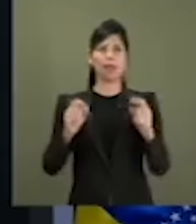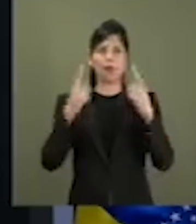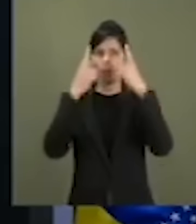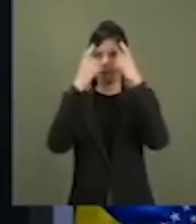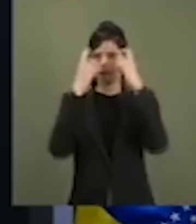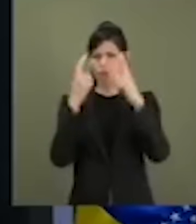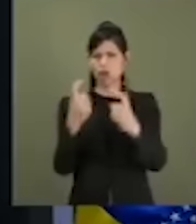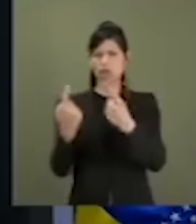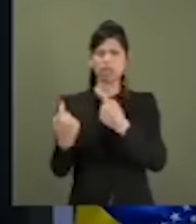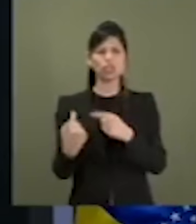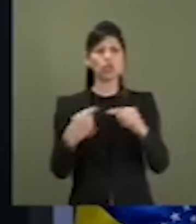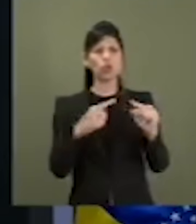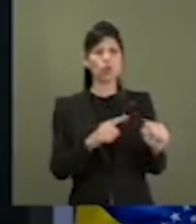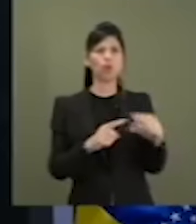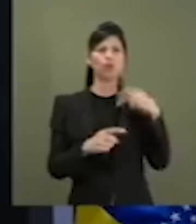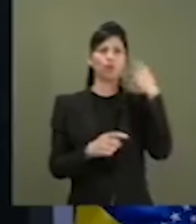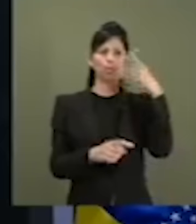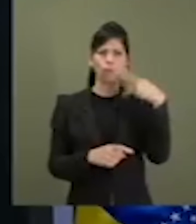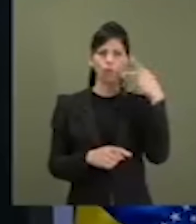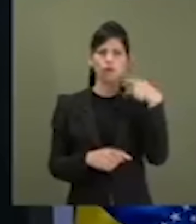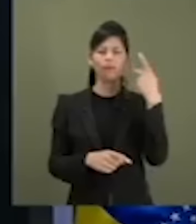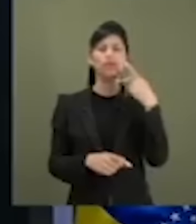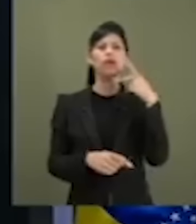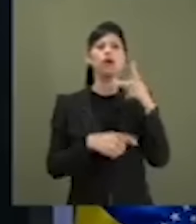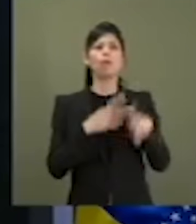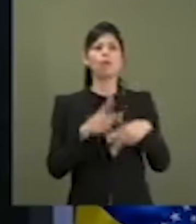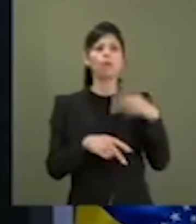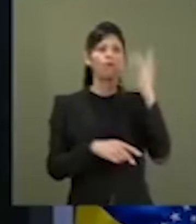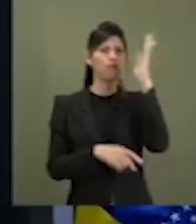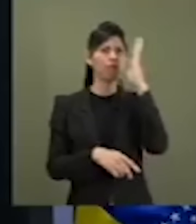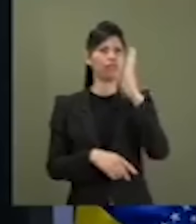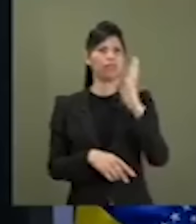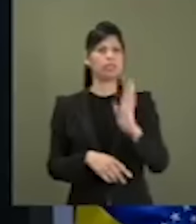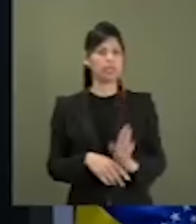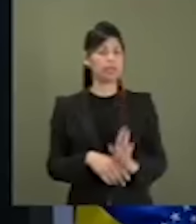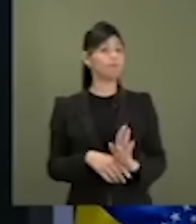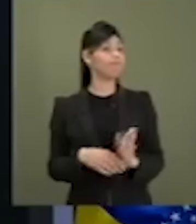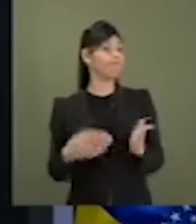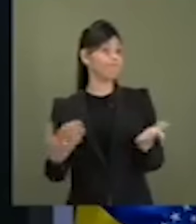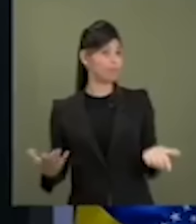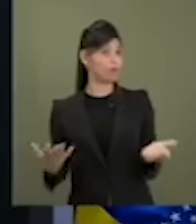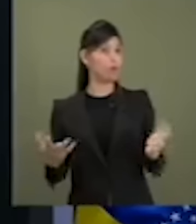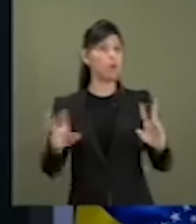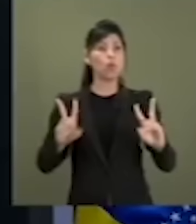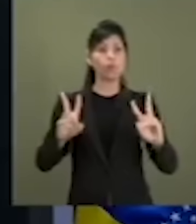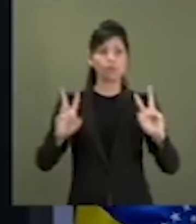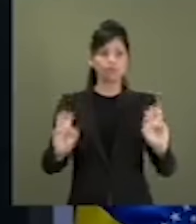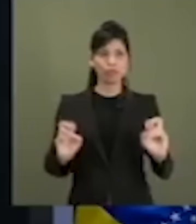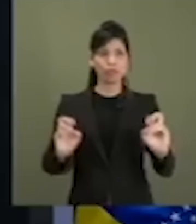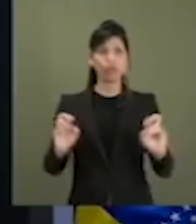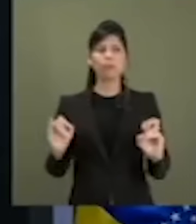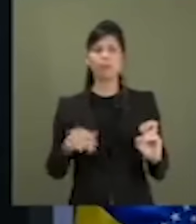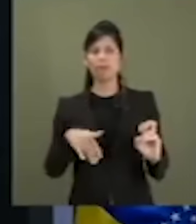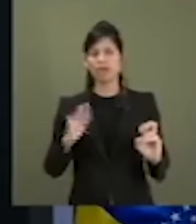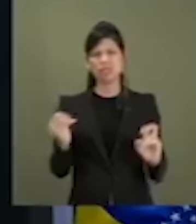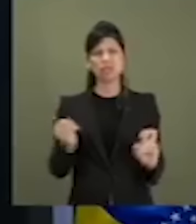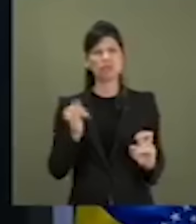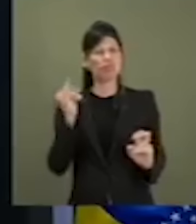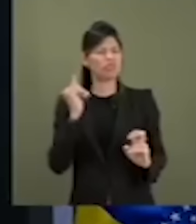contra o parlamento brasileiro. Mas esse não é um tema exclusivo, infelizmente, talvez seja o mais grave, senador.